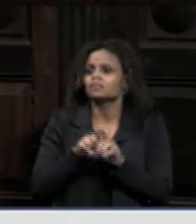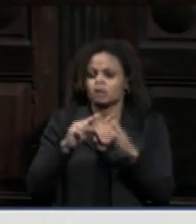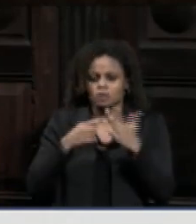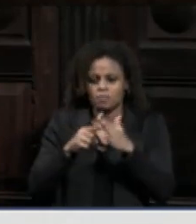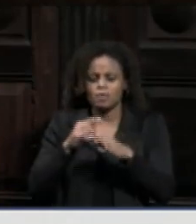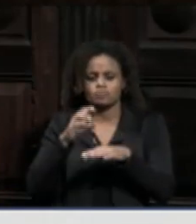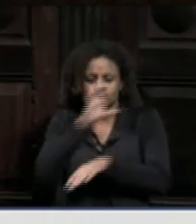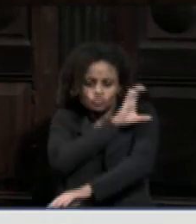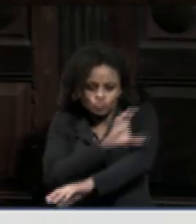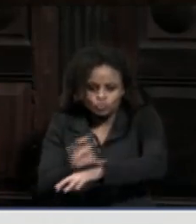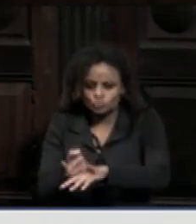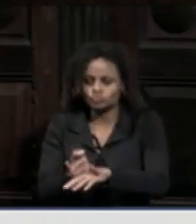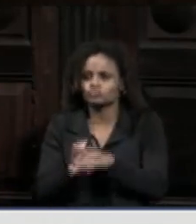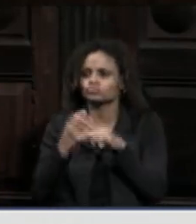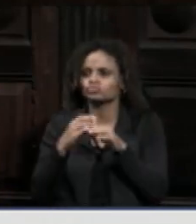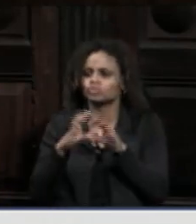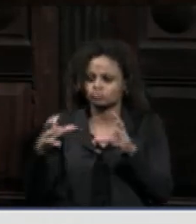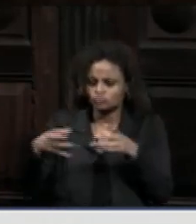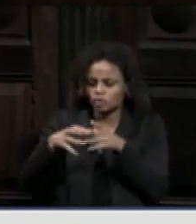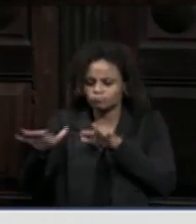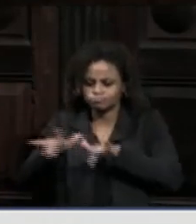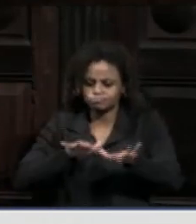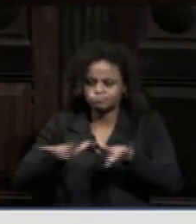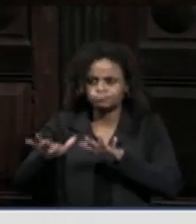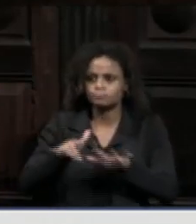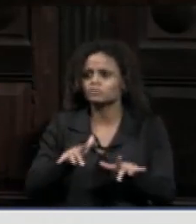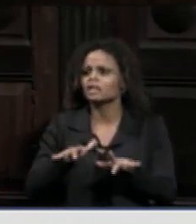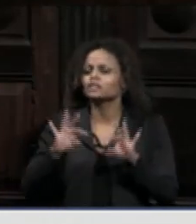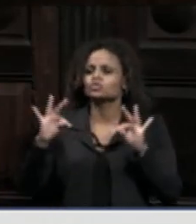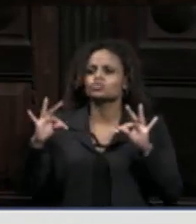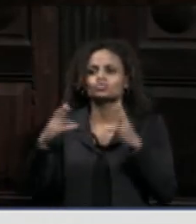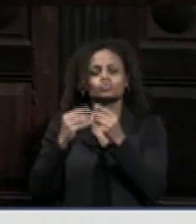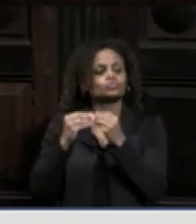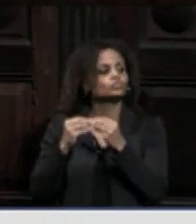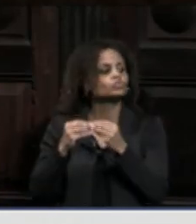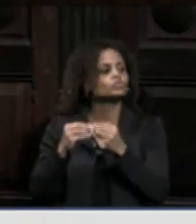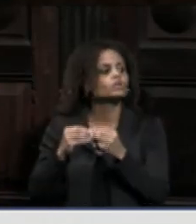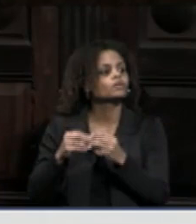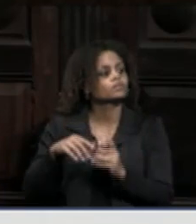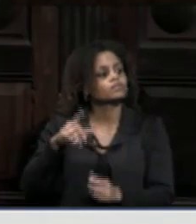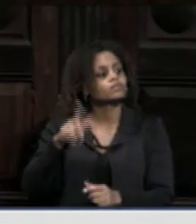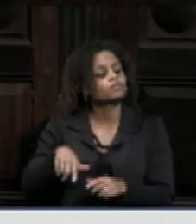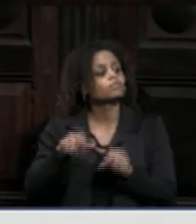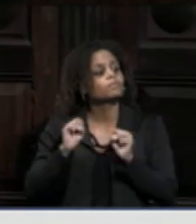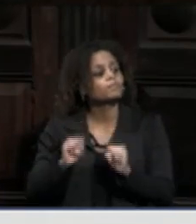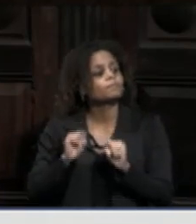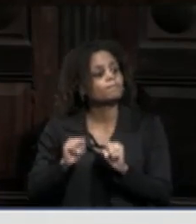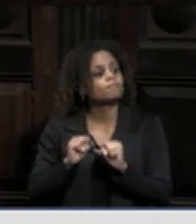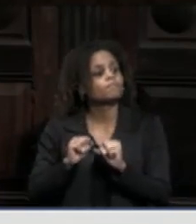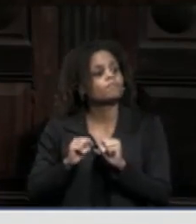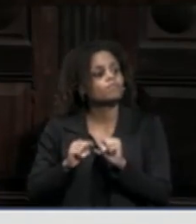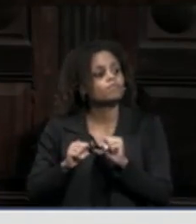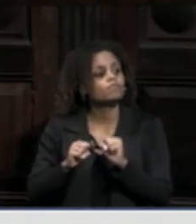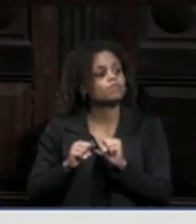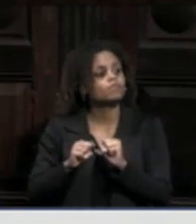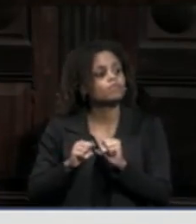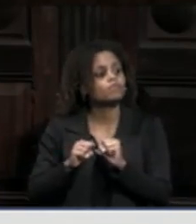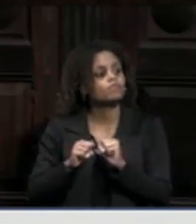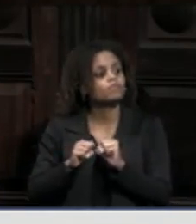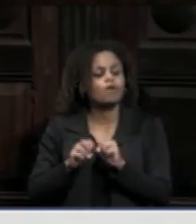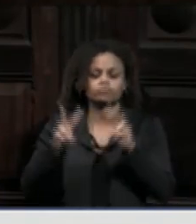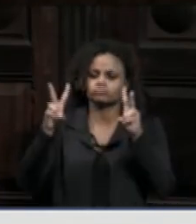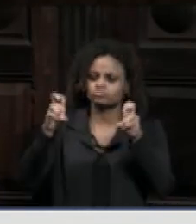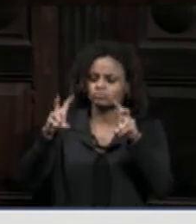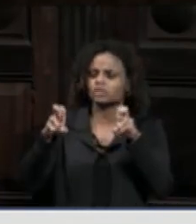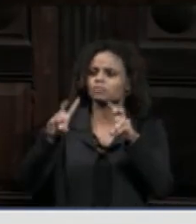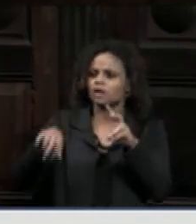cidade, os movimentos sindicais, os movimentos populares, tudo isso pode fazer parte do contexto da formação